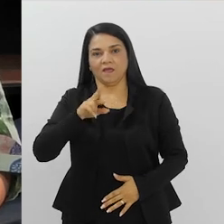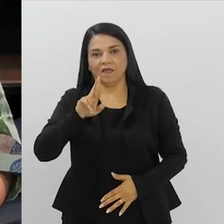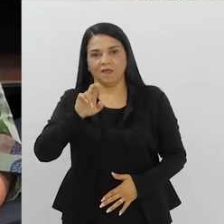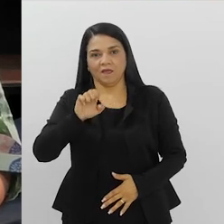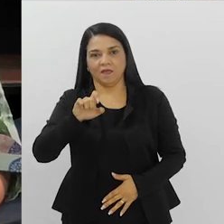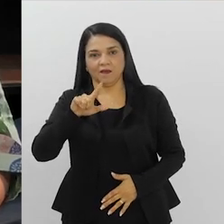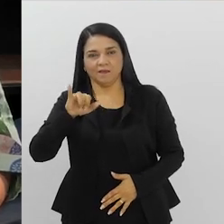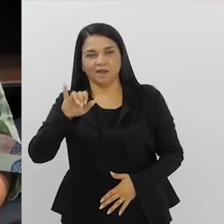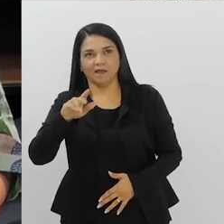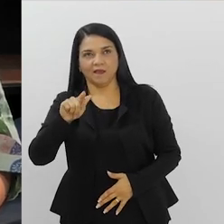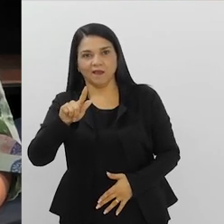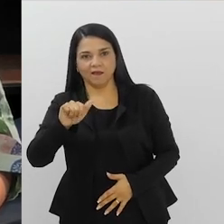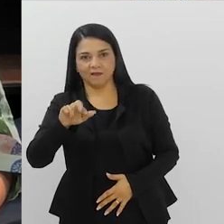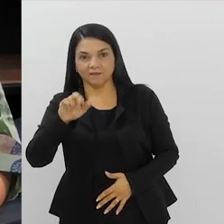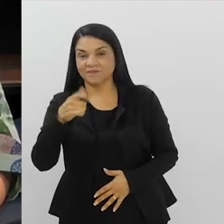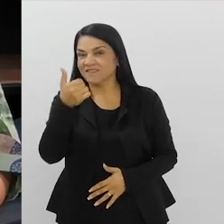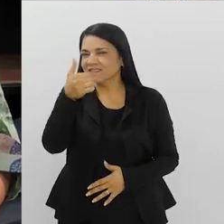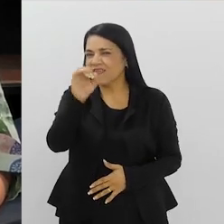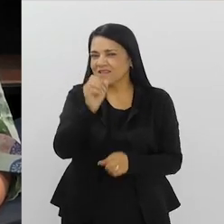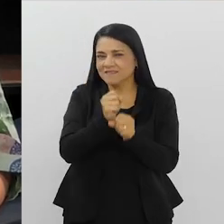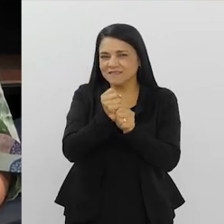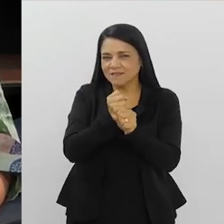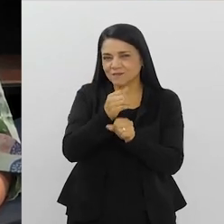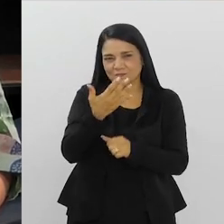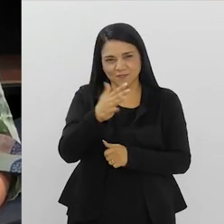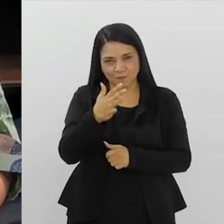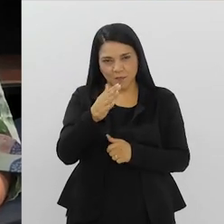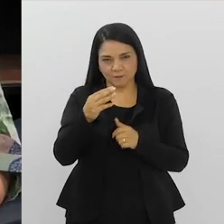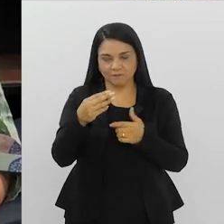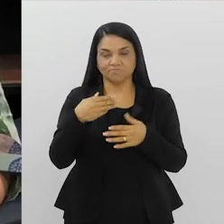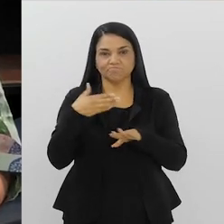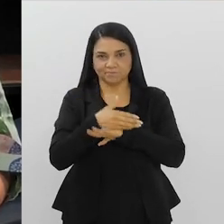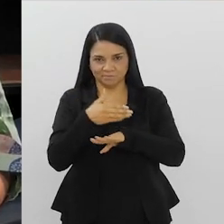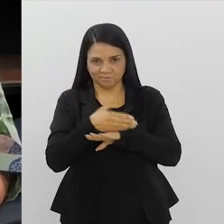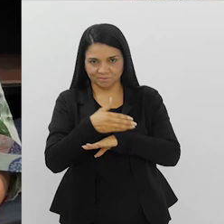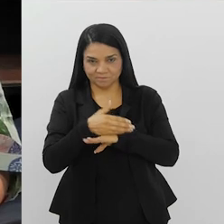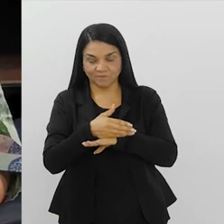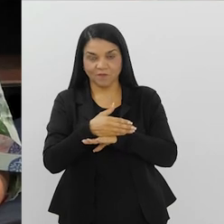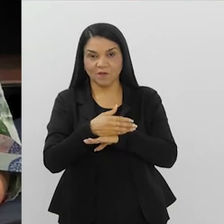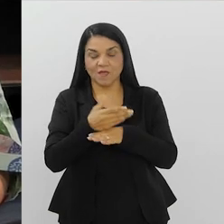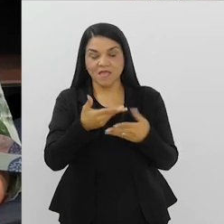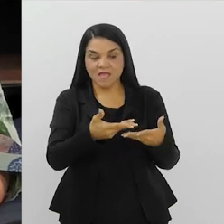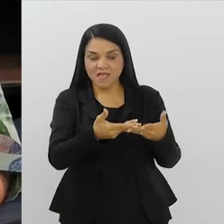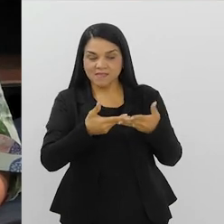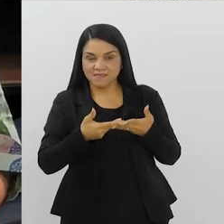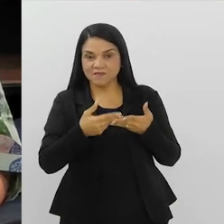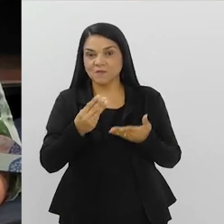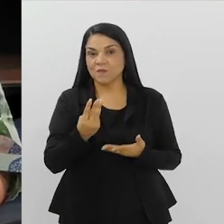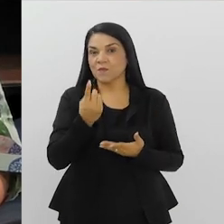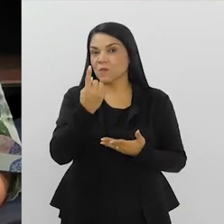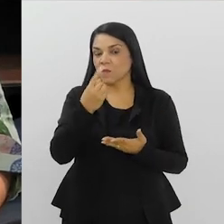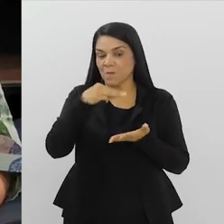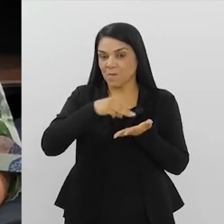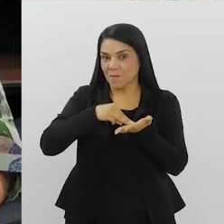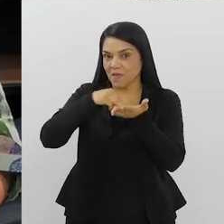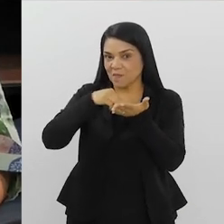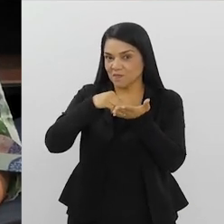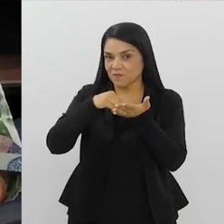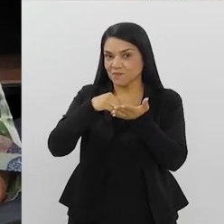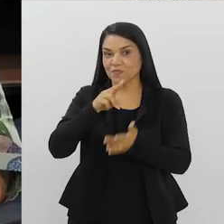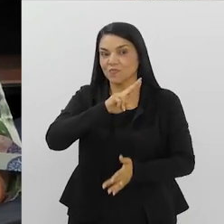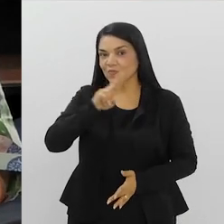já há bastante tempo cerca de 10 anos mas estamos recebendo um membro